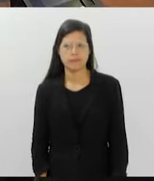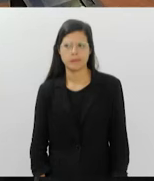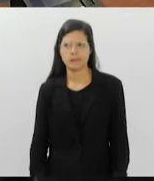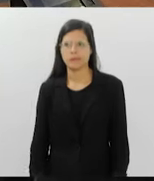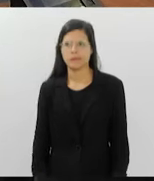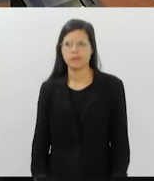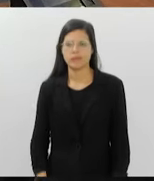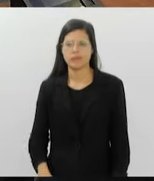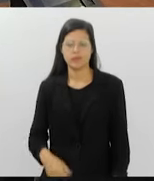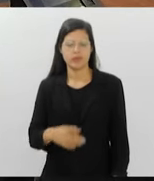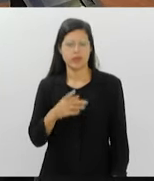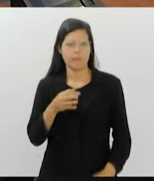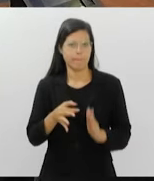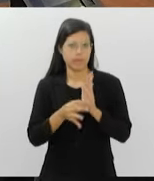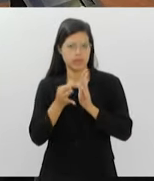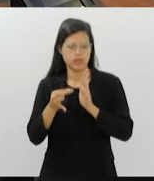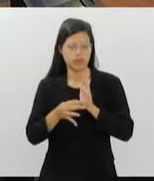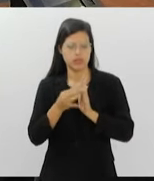Parecer